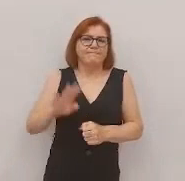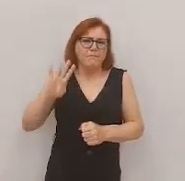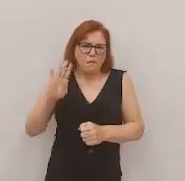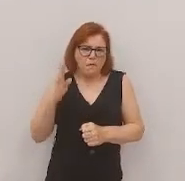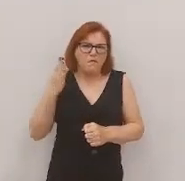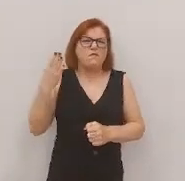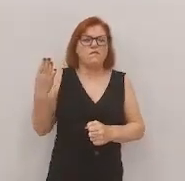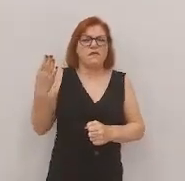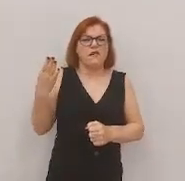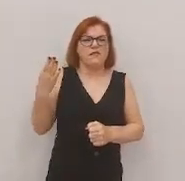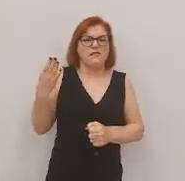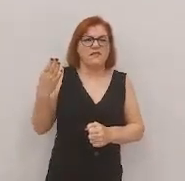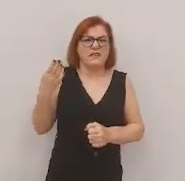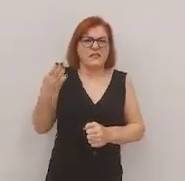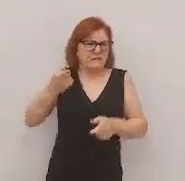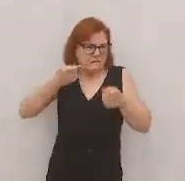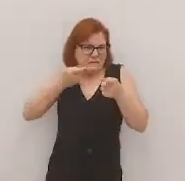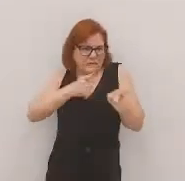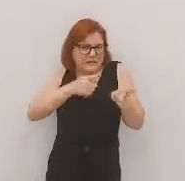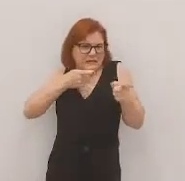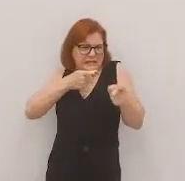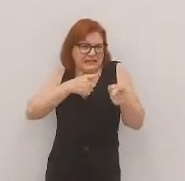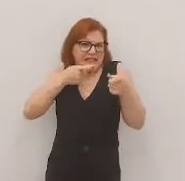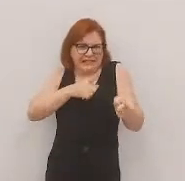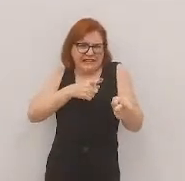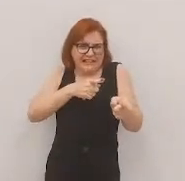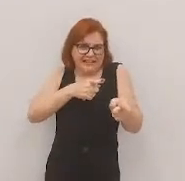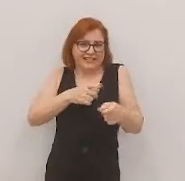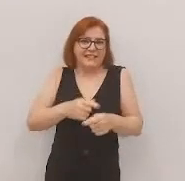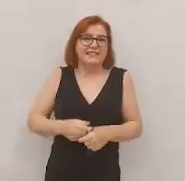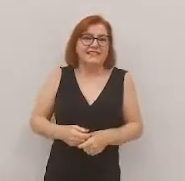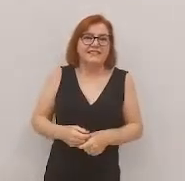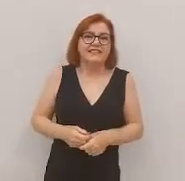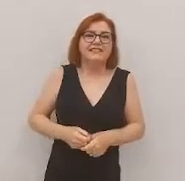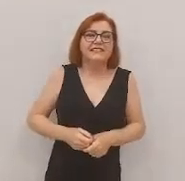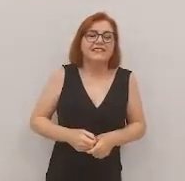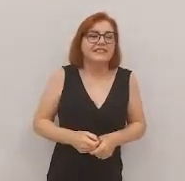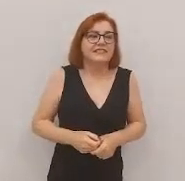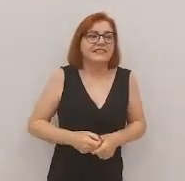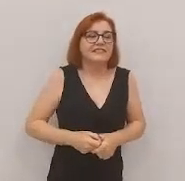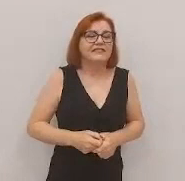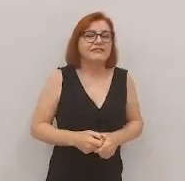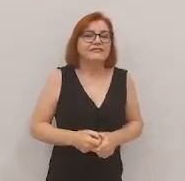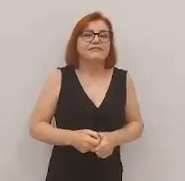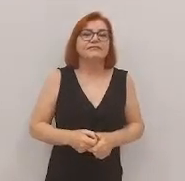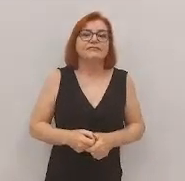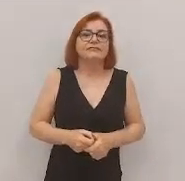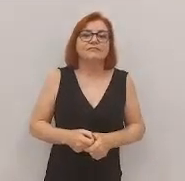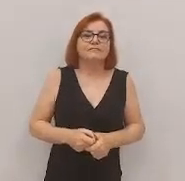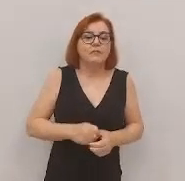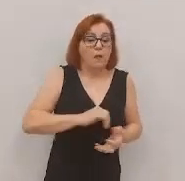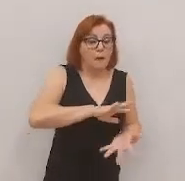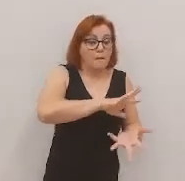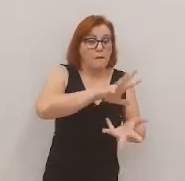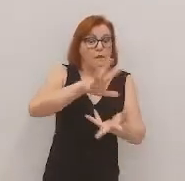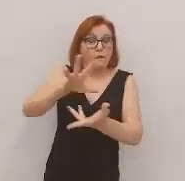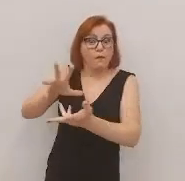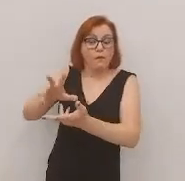enganador, acusador, o sedutor, enganador do